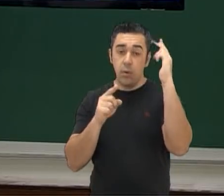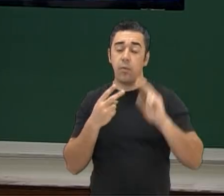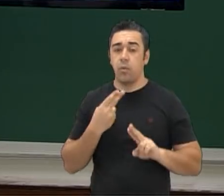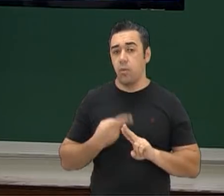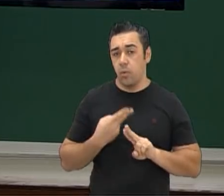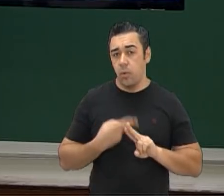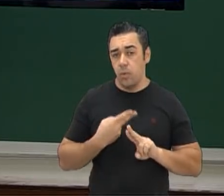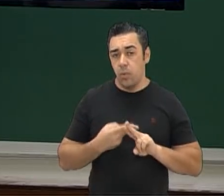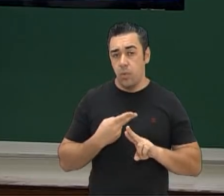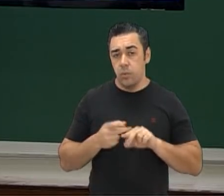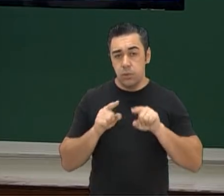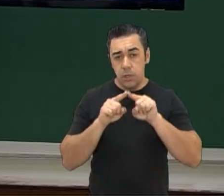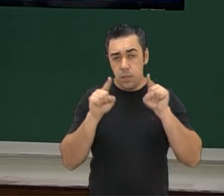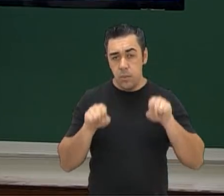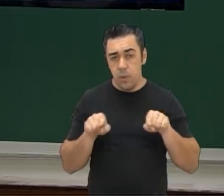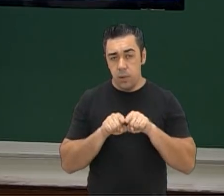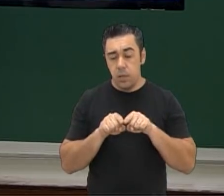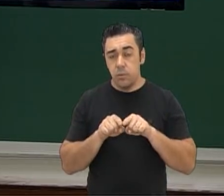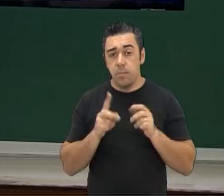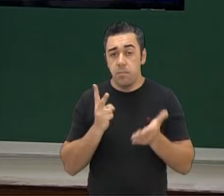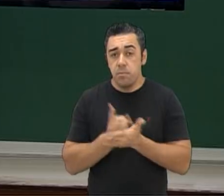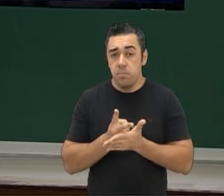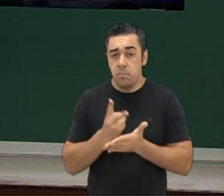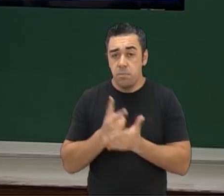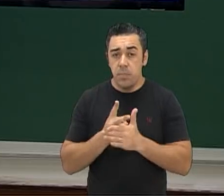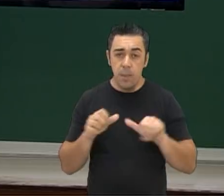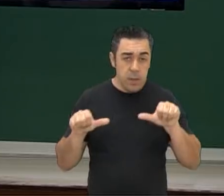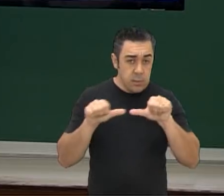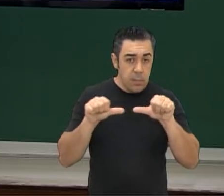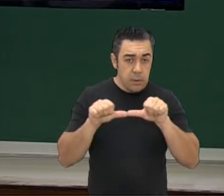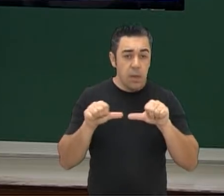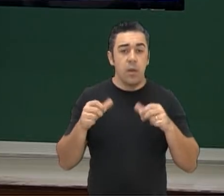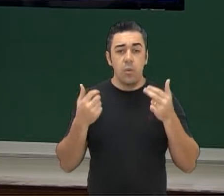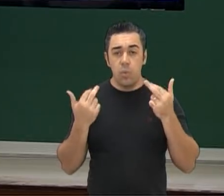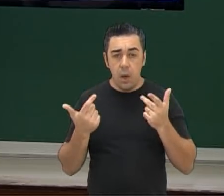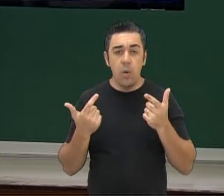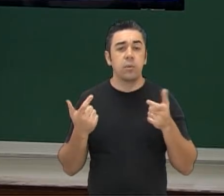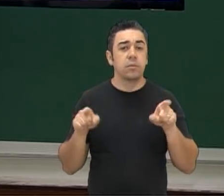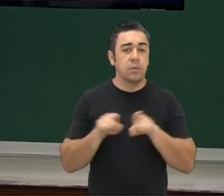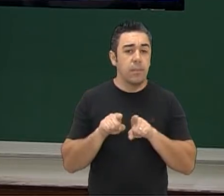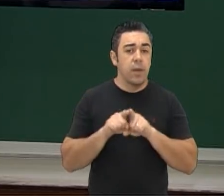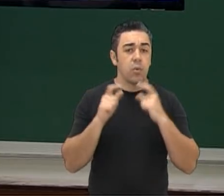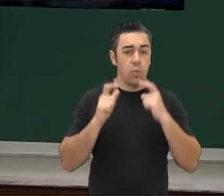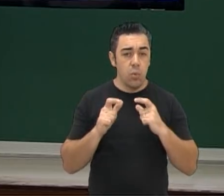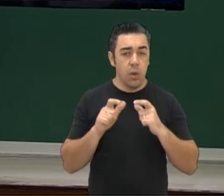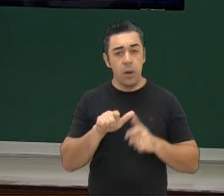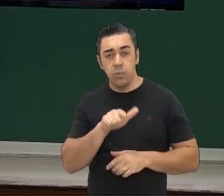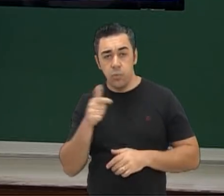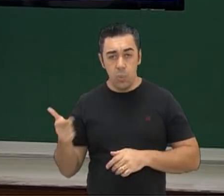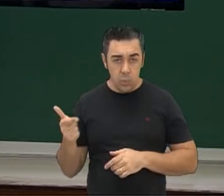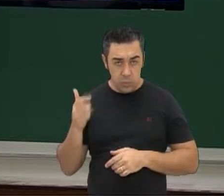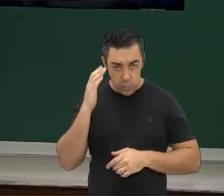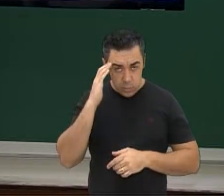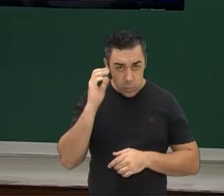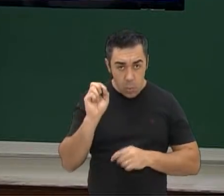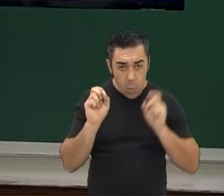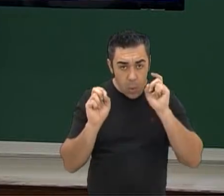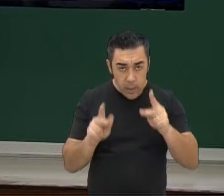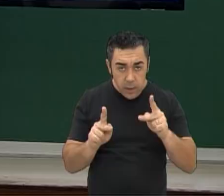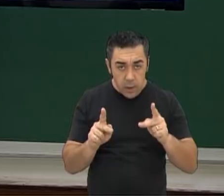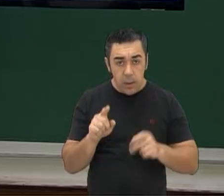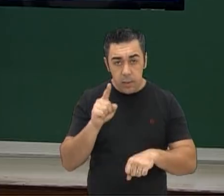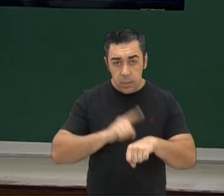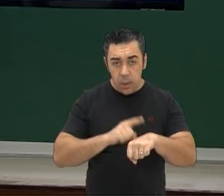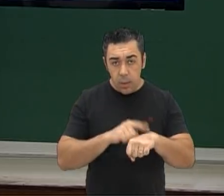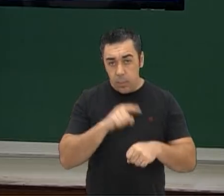dos quadradinhos mantendo a mesma proporção e a mesma localização no outro quadrante, ok? Então, um tempo